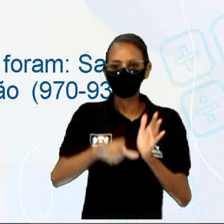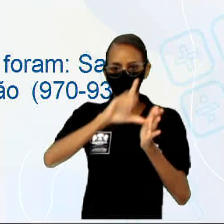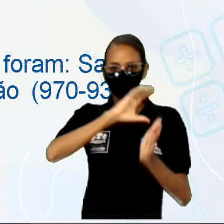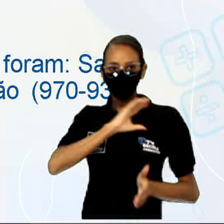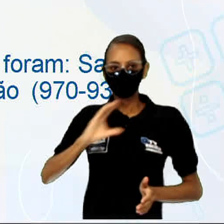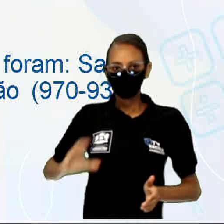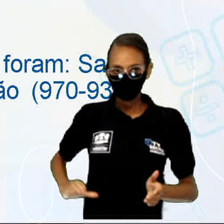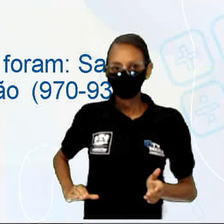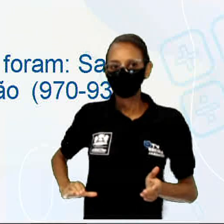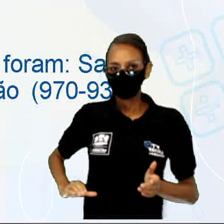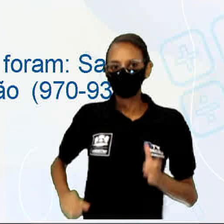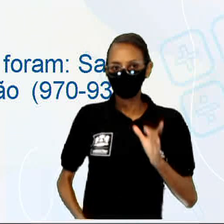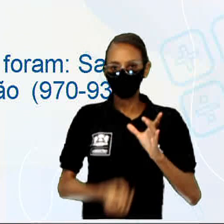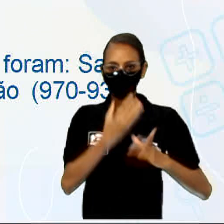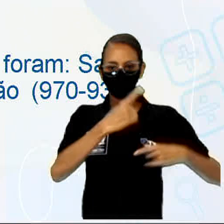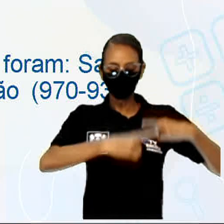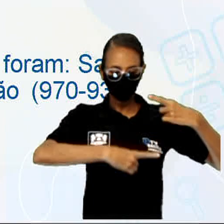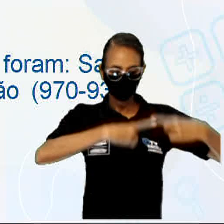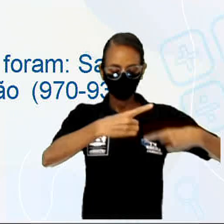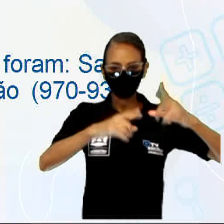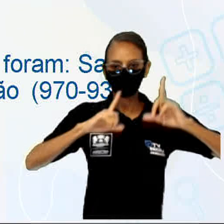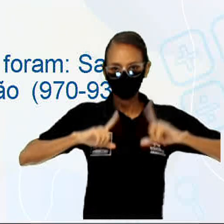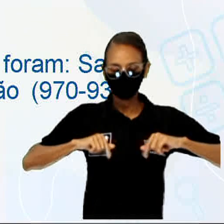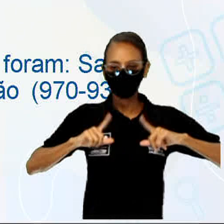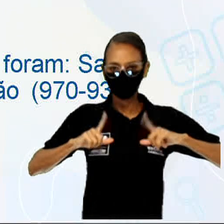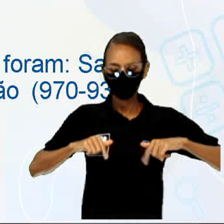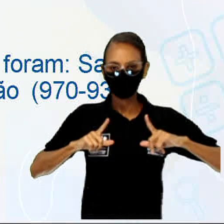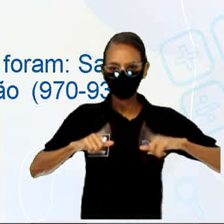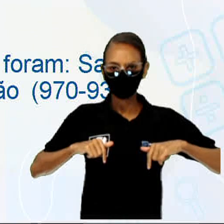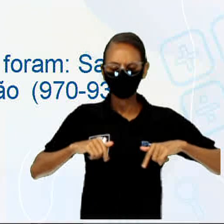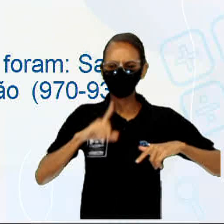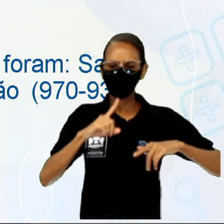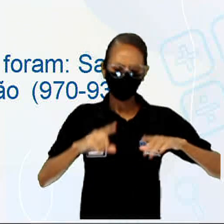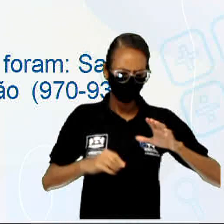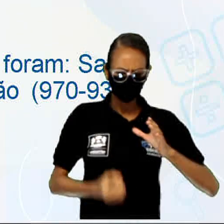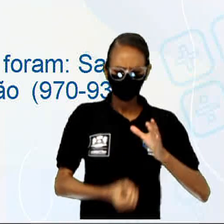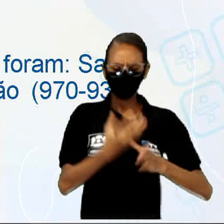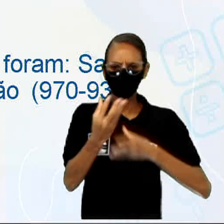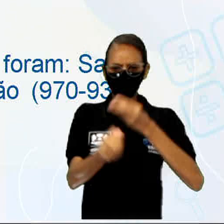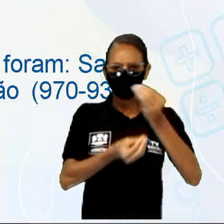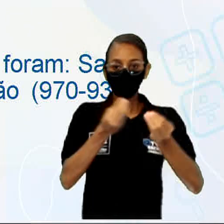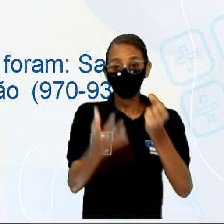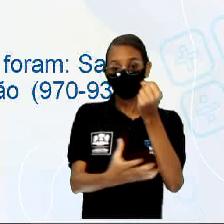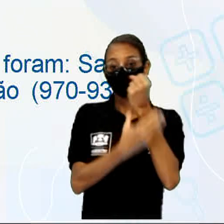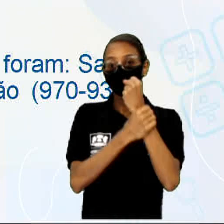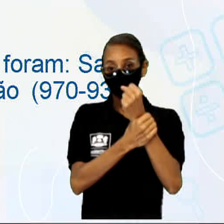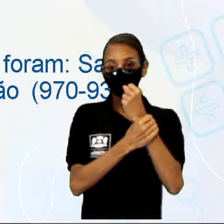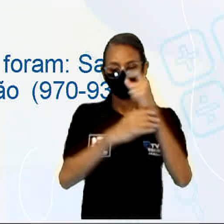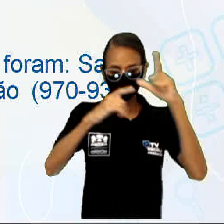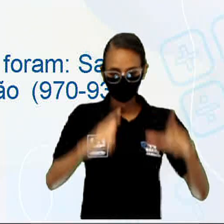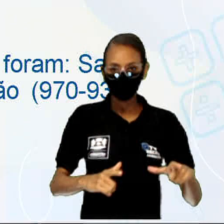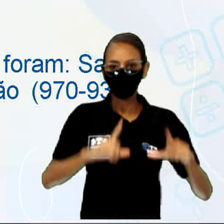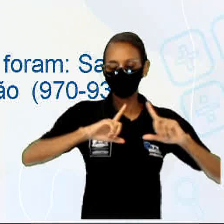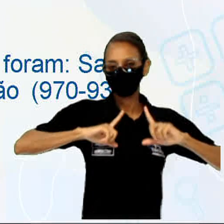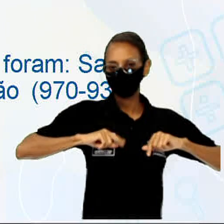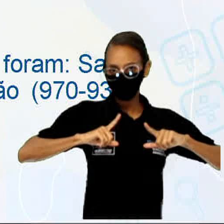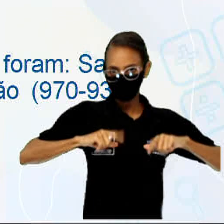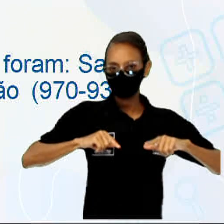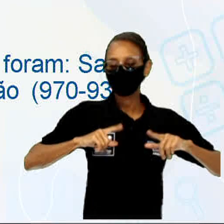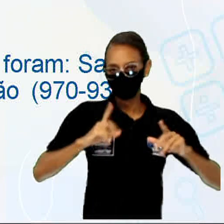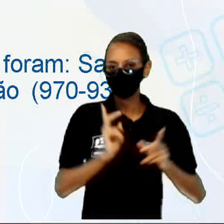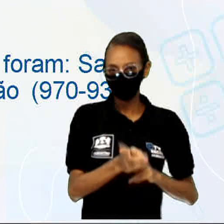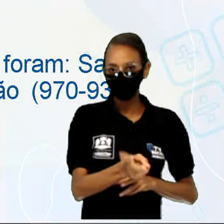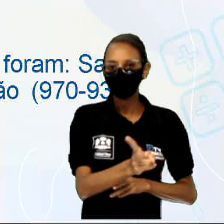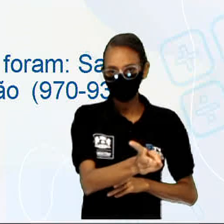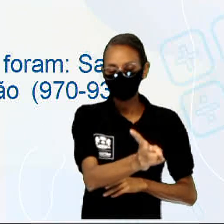hebraica. A motivação para isso teria sido o quê? A garantia de segurança das terras hebraicas, uma vez que o enfraquecimento de